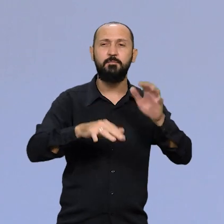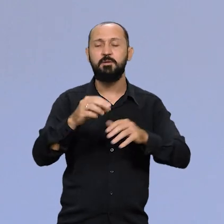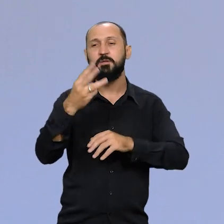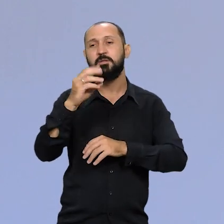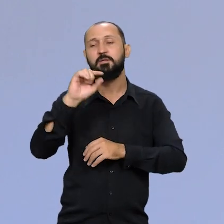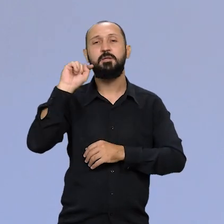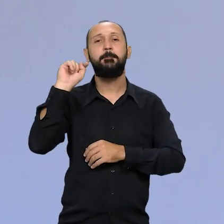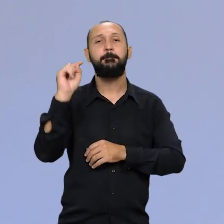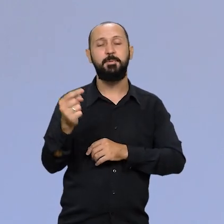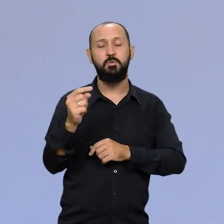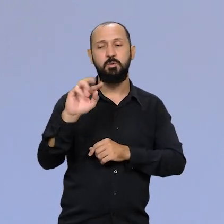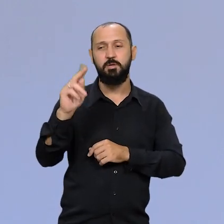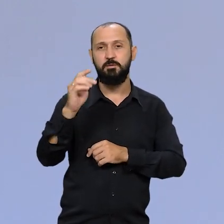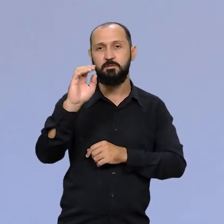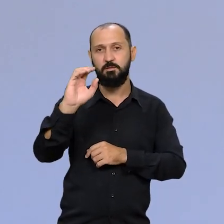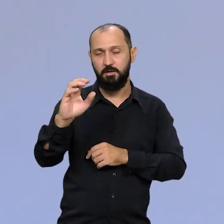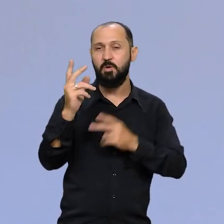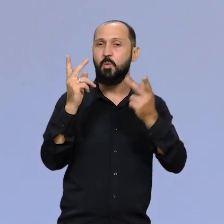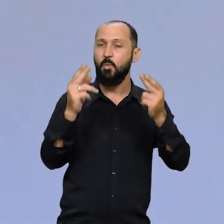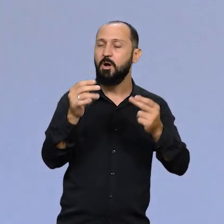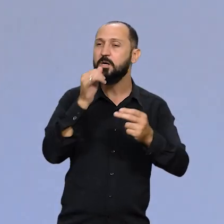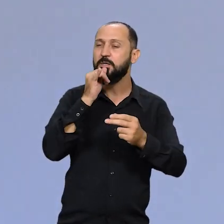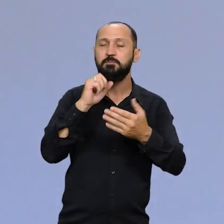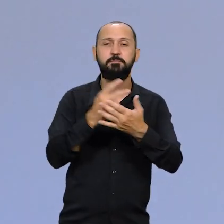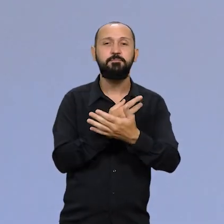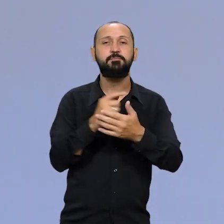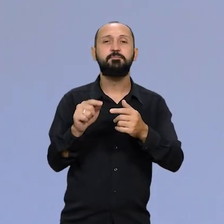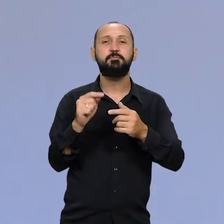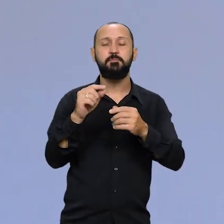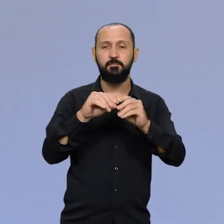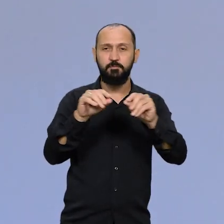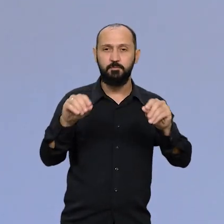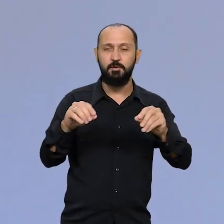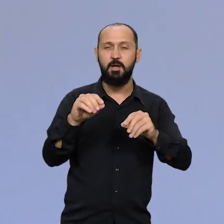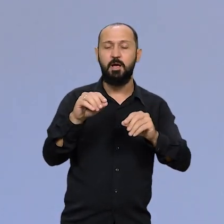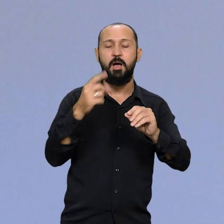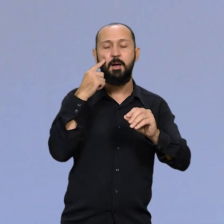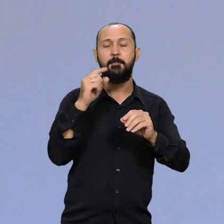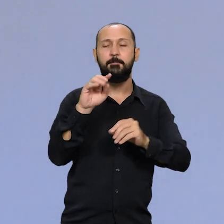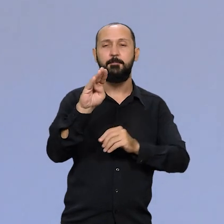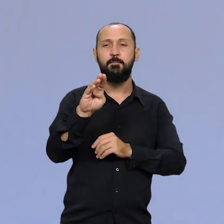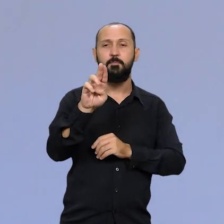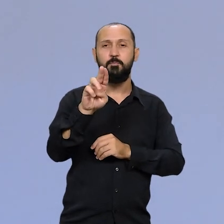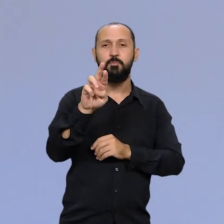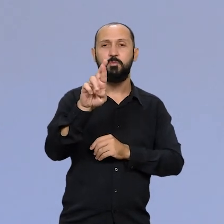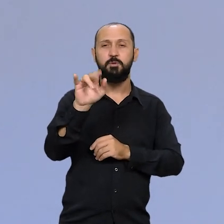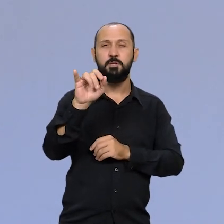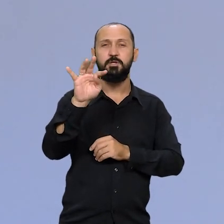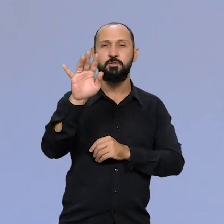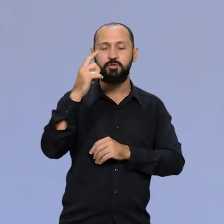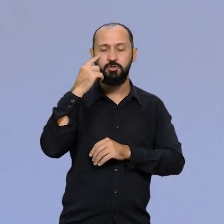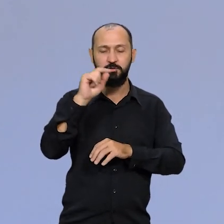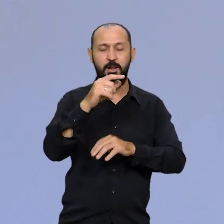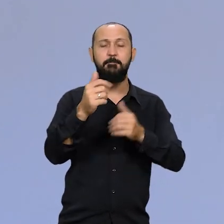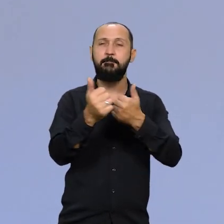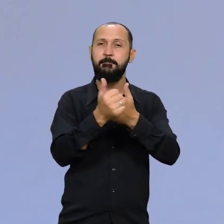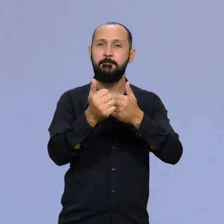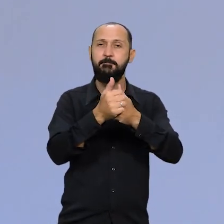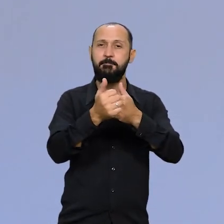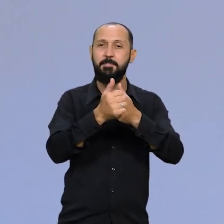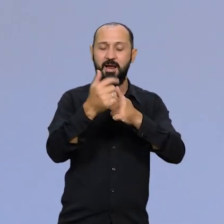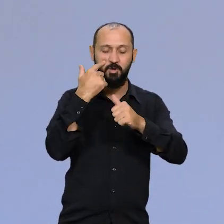Índios, Caduéus. Além disso? Depois nós temos Miranda e Aquidauana, Cachoeirinha e Toné e Pegue, duas terras indígenas que foram demarcadas